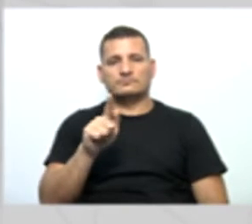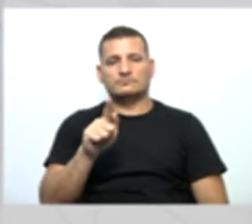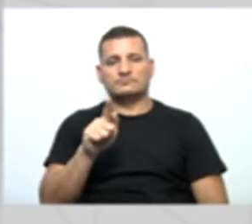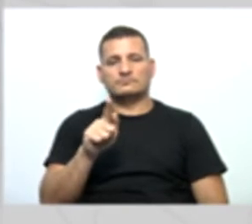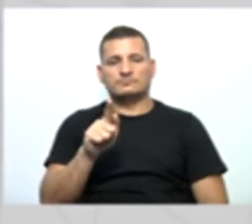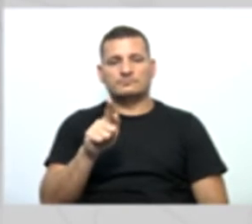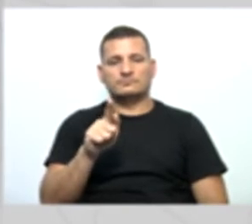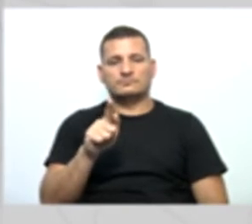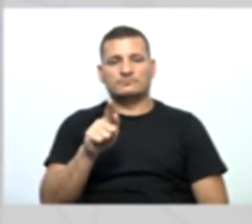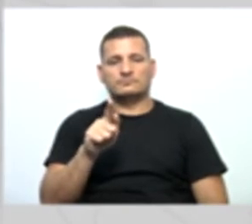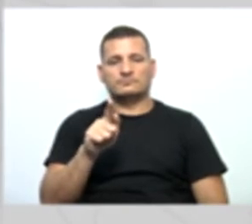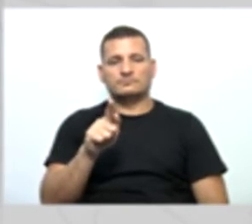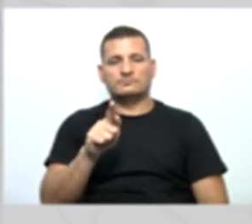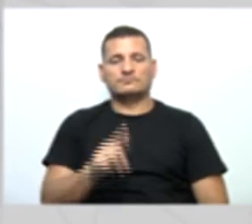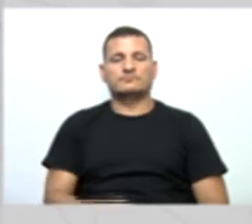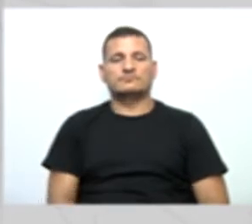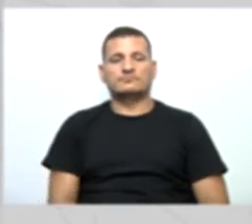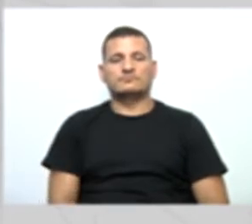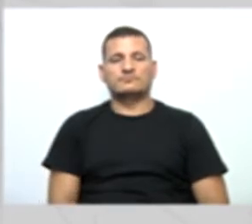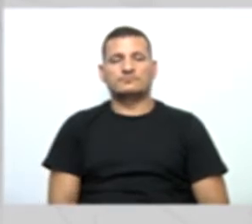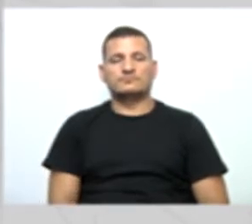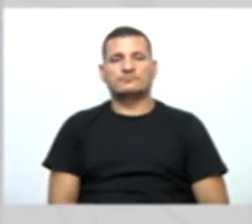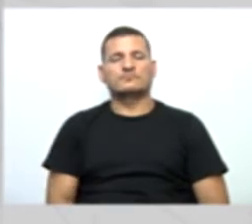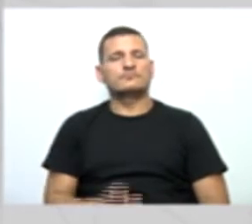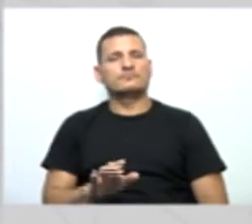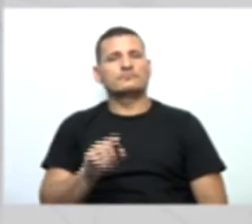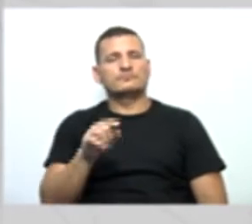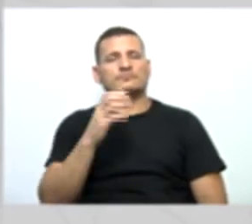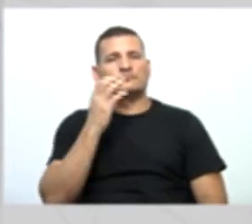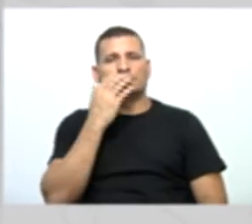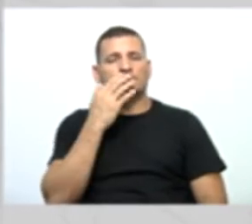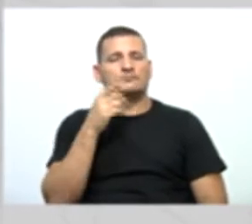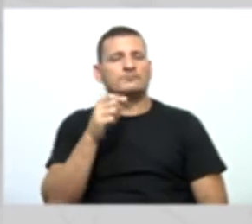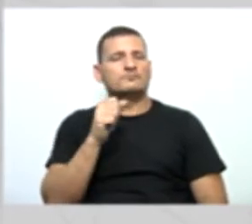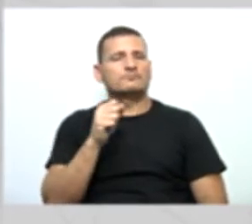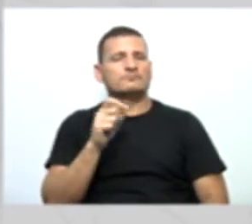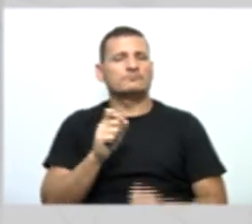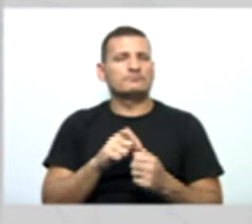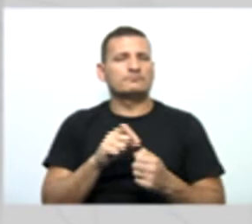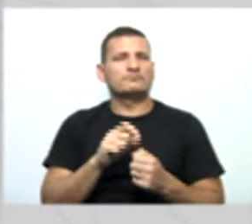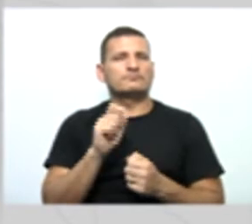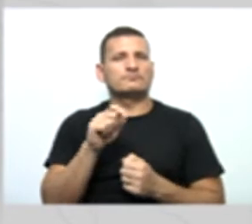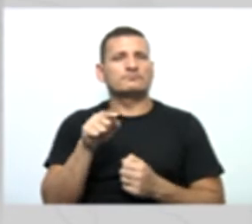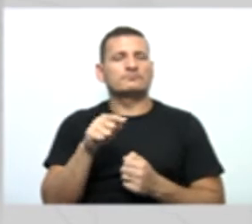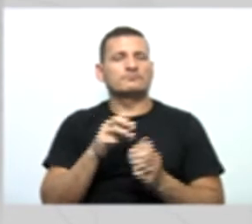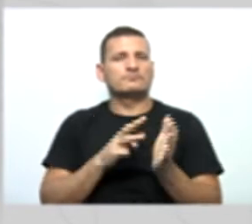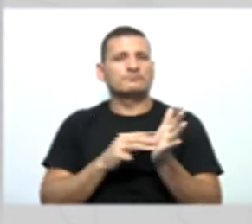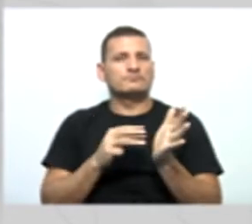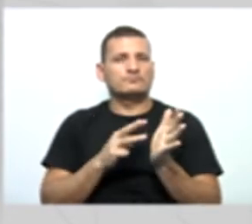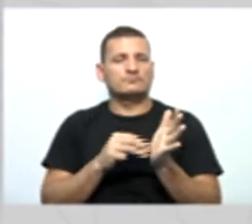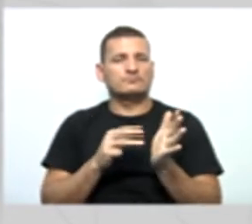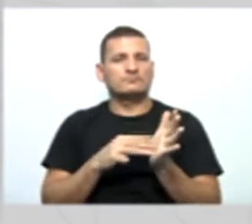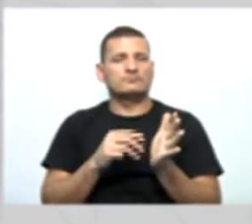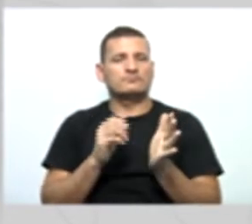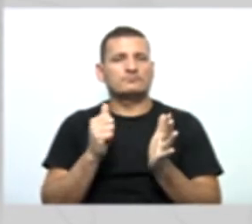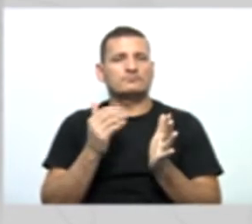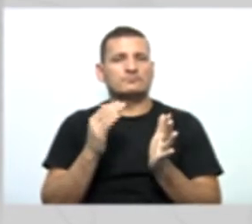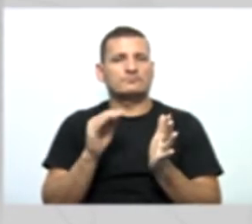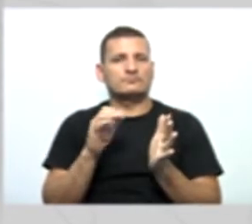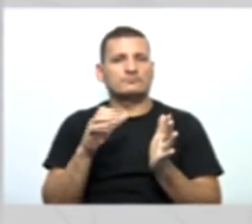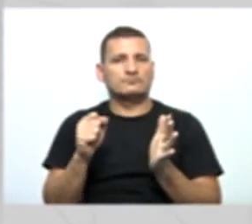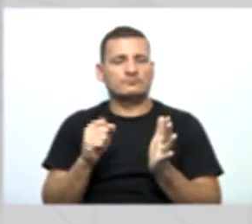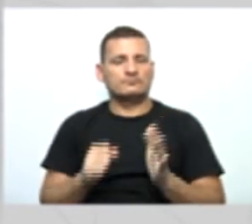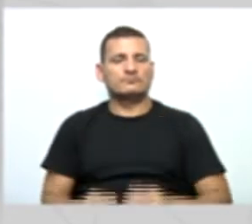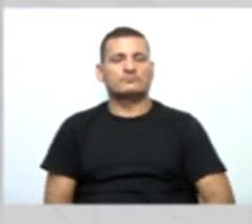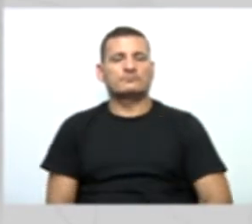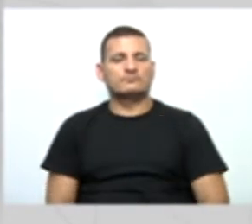levinha, pesa 3 quilos apenas. E o que a Belinha pode fazer? Quais os possíveis comportamentos, as possíveis ações do